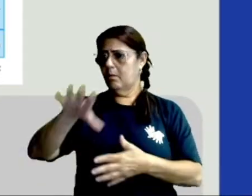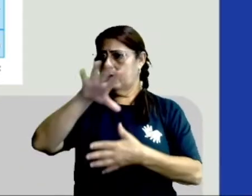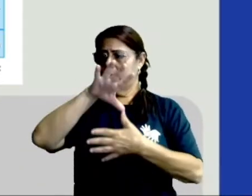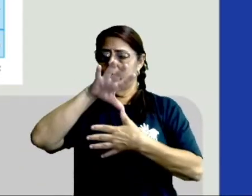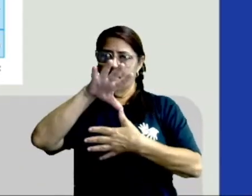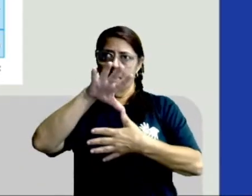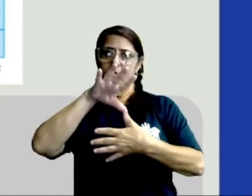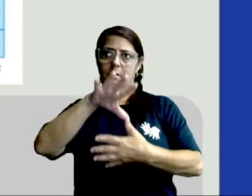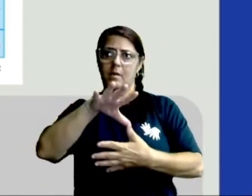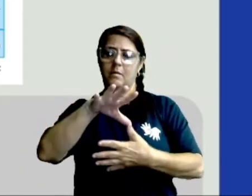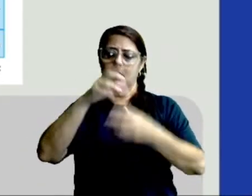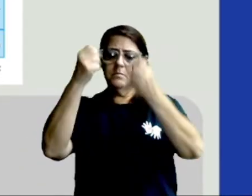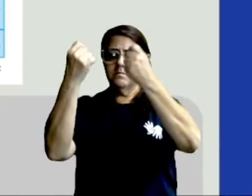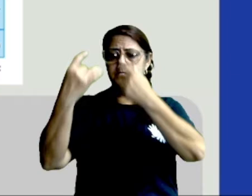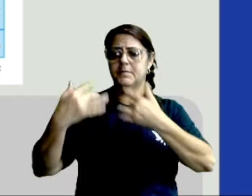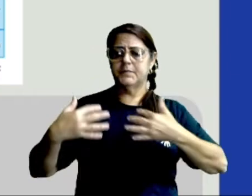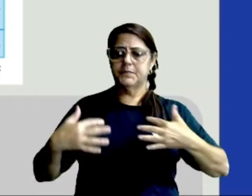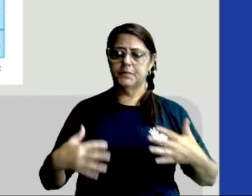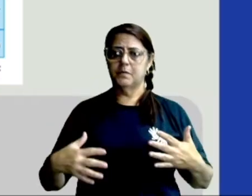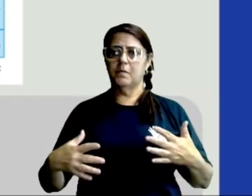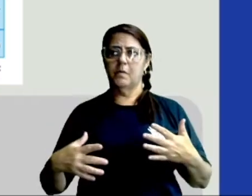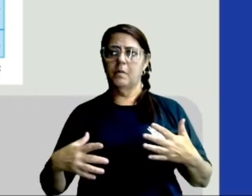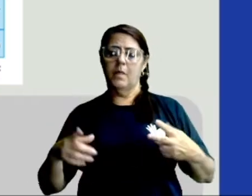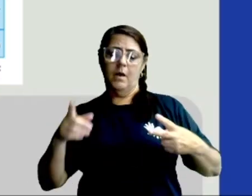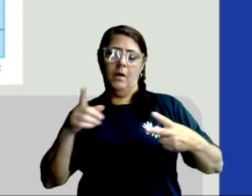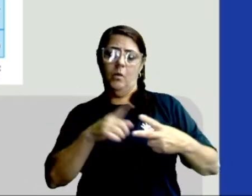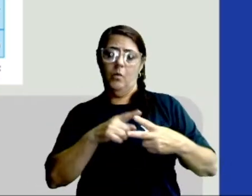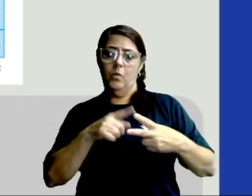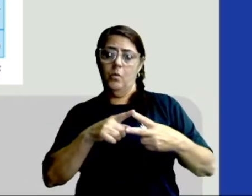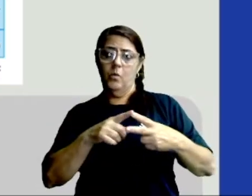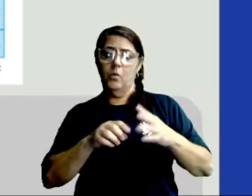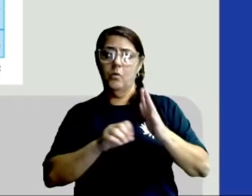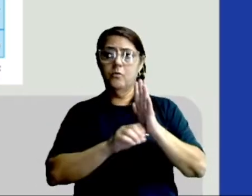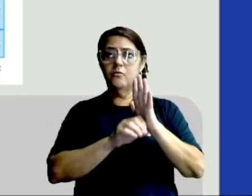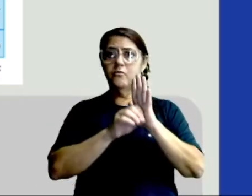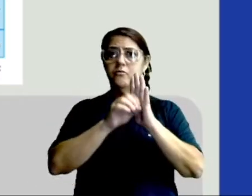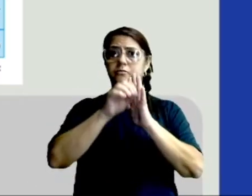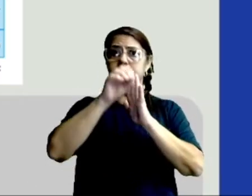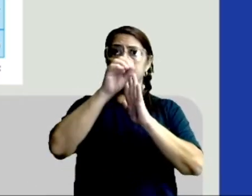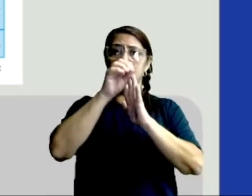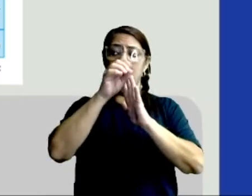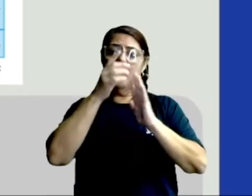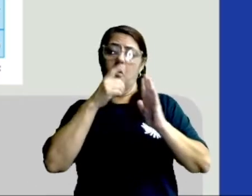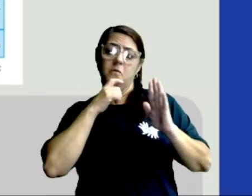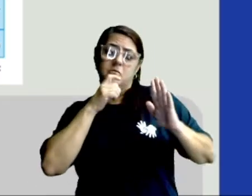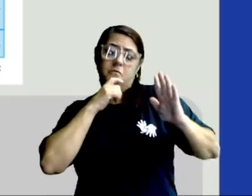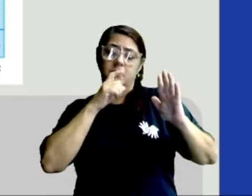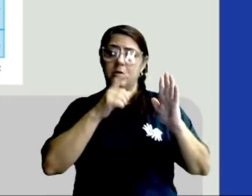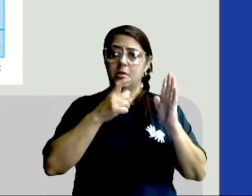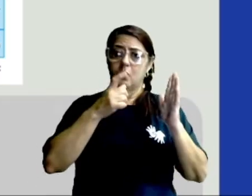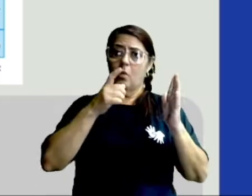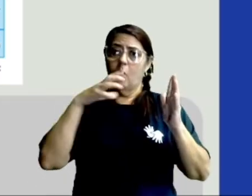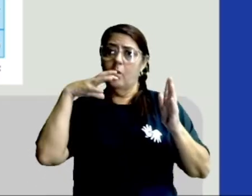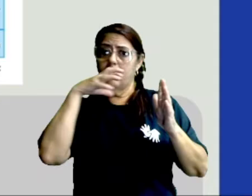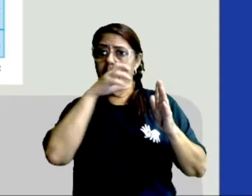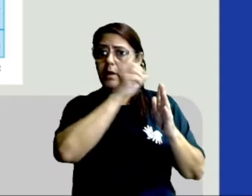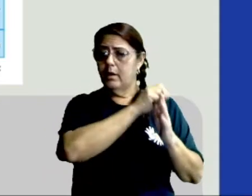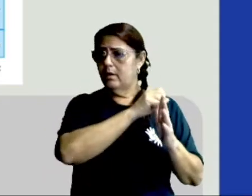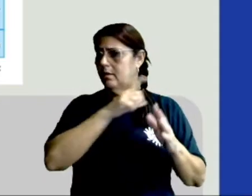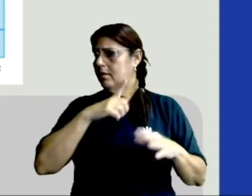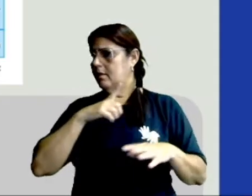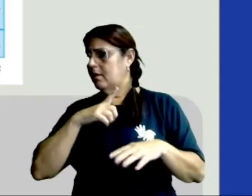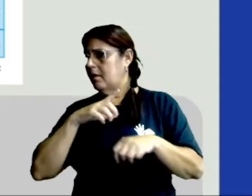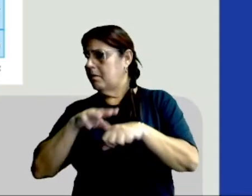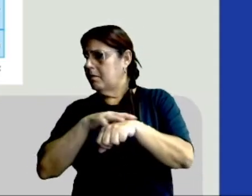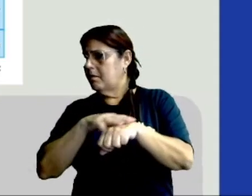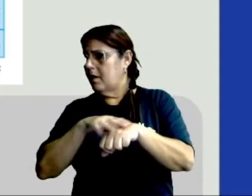né, falando sobre as altitudes, né, em metros ali. Essa parte marronzinha